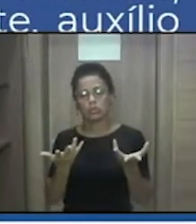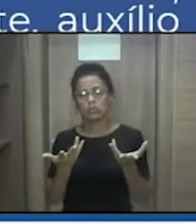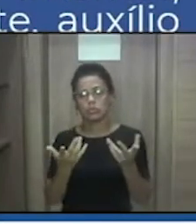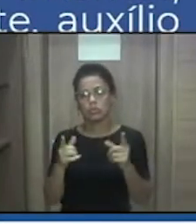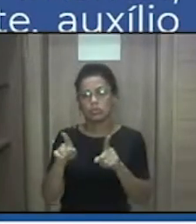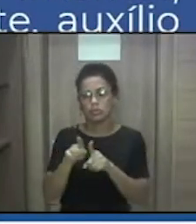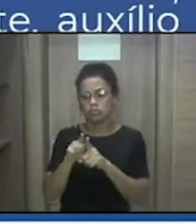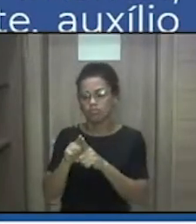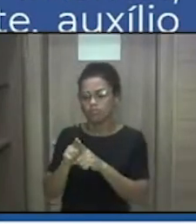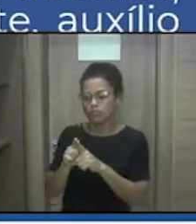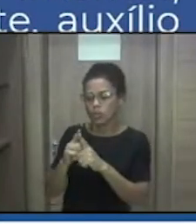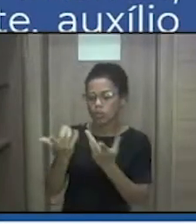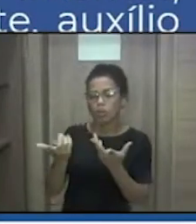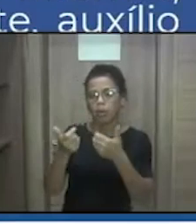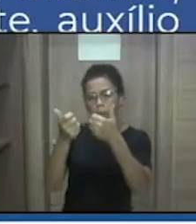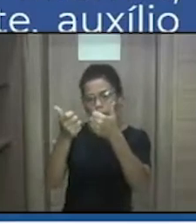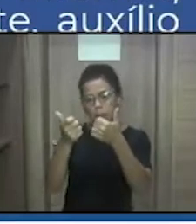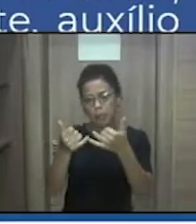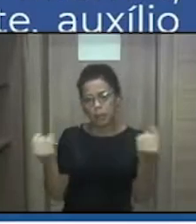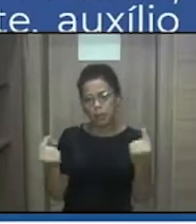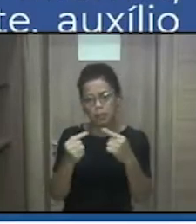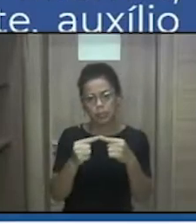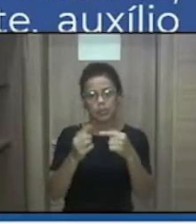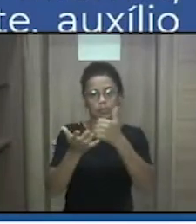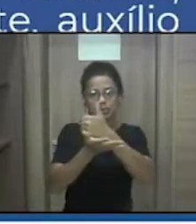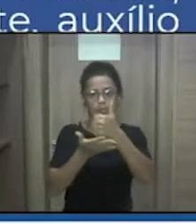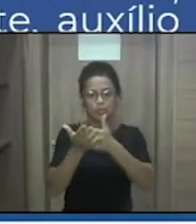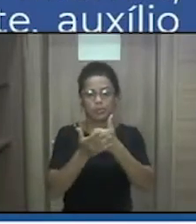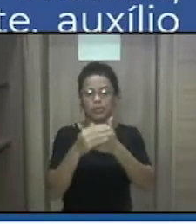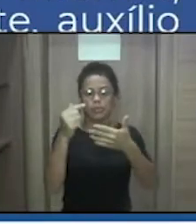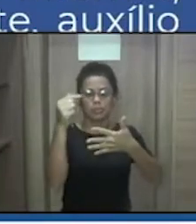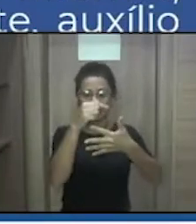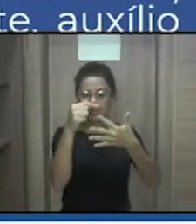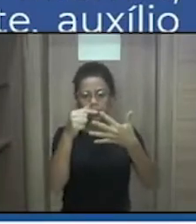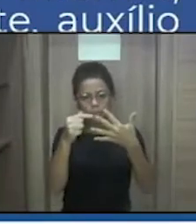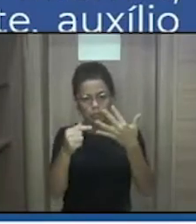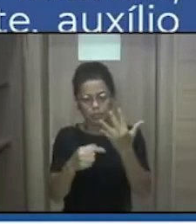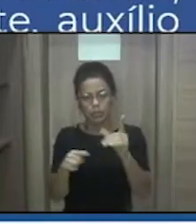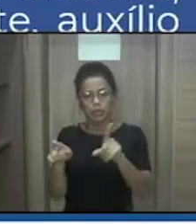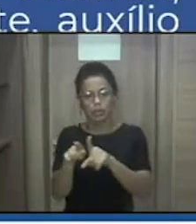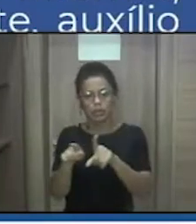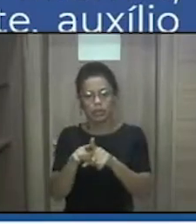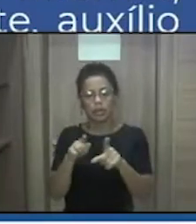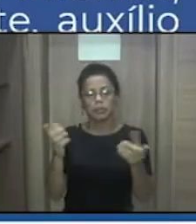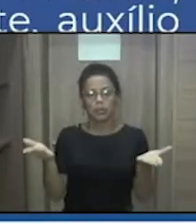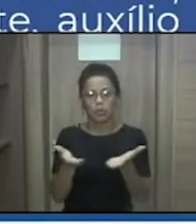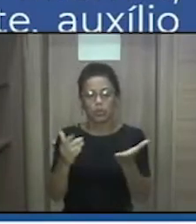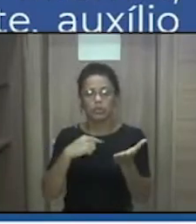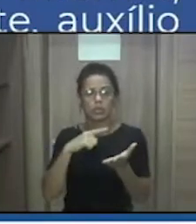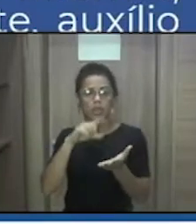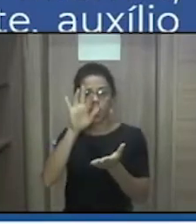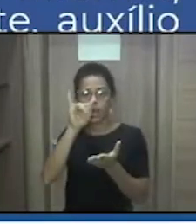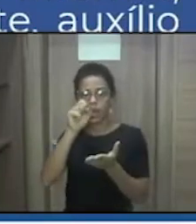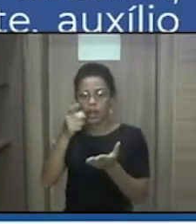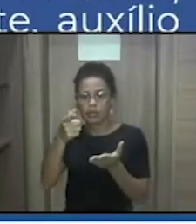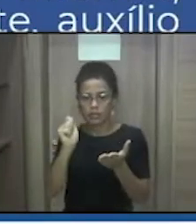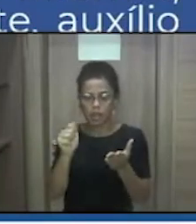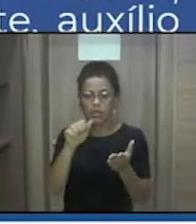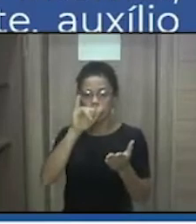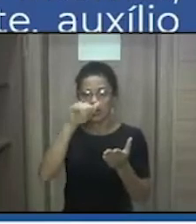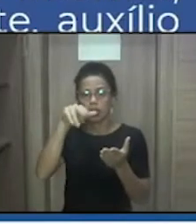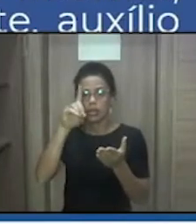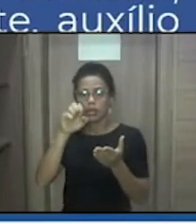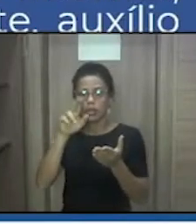baseando-se nas etapas e nos protocolos vigentes, nas faixas que existem hoje de indução, e trabalhando